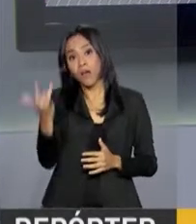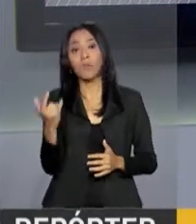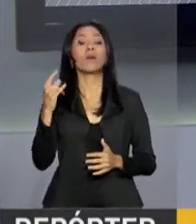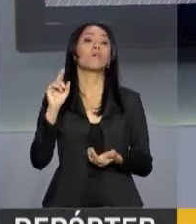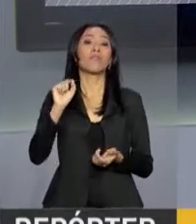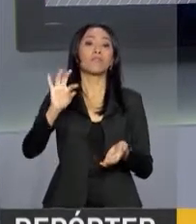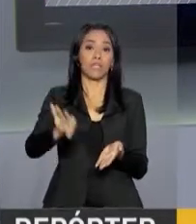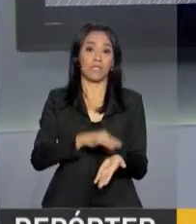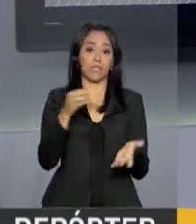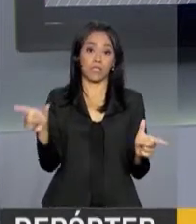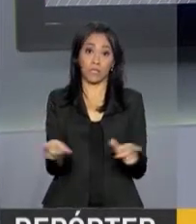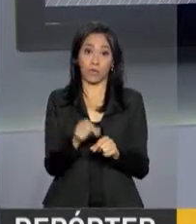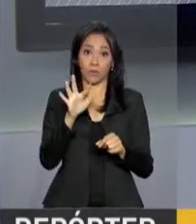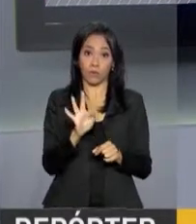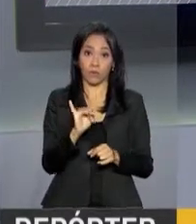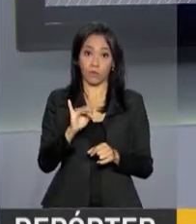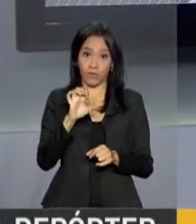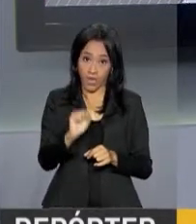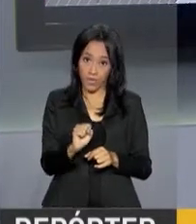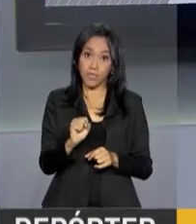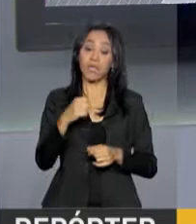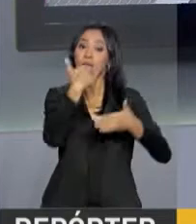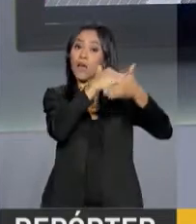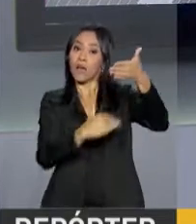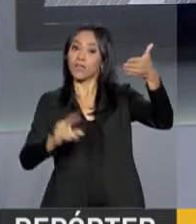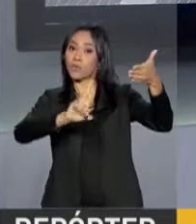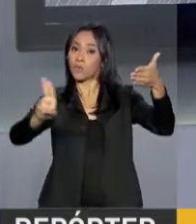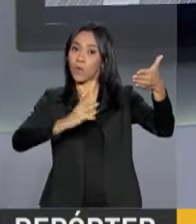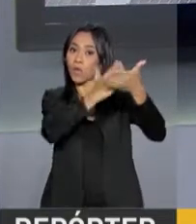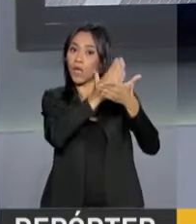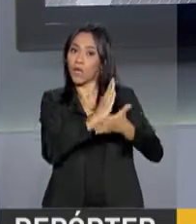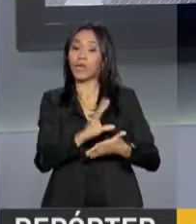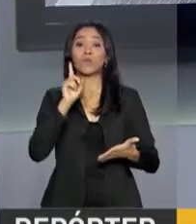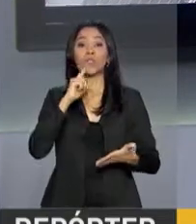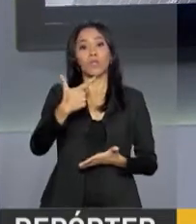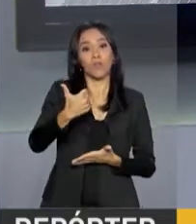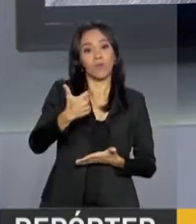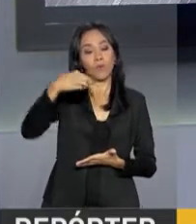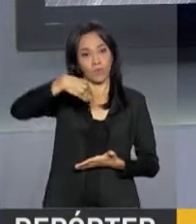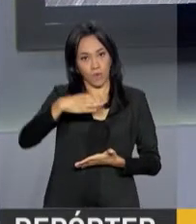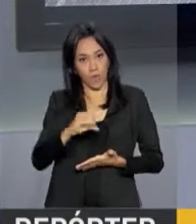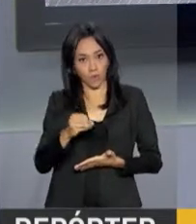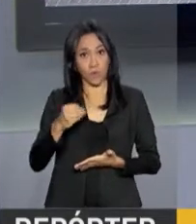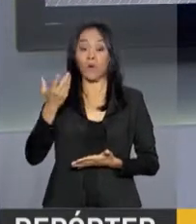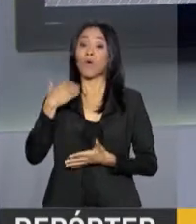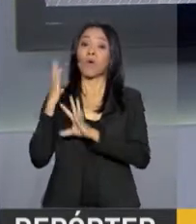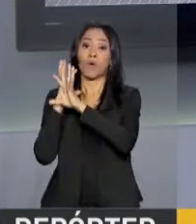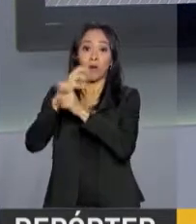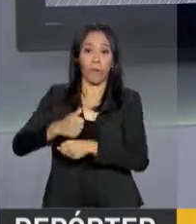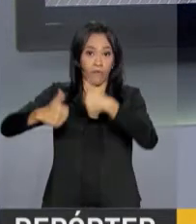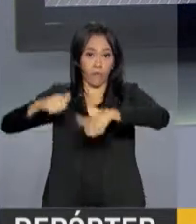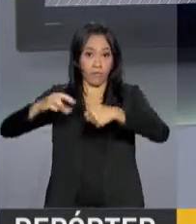fies seleção a lista final de aprovados sai no dia 12 de março segundo balanço divulgado pelo mec na sexta feira o último